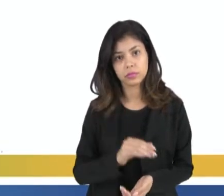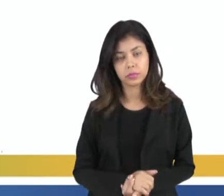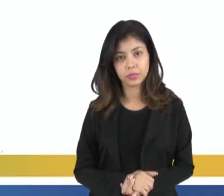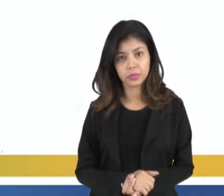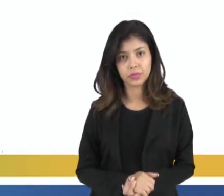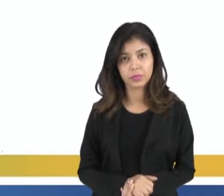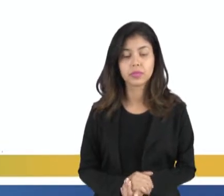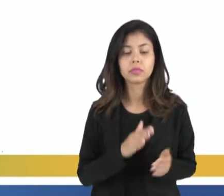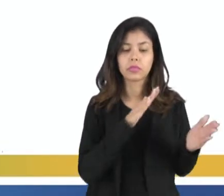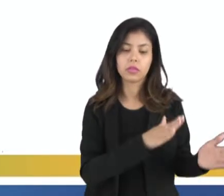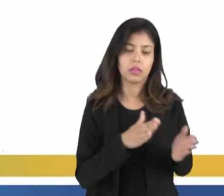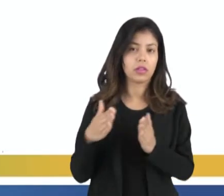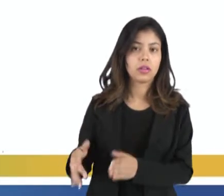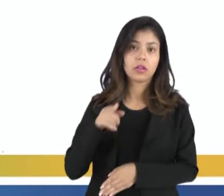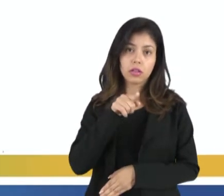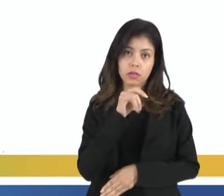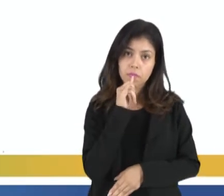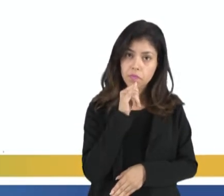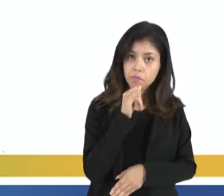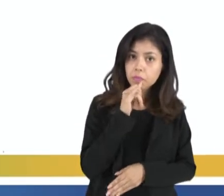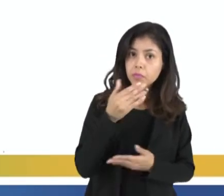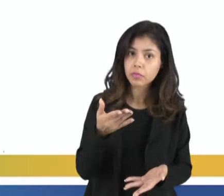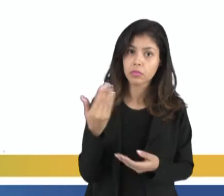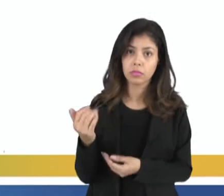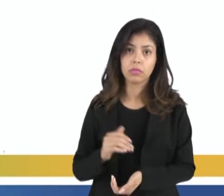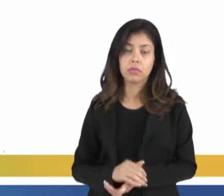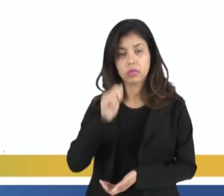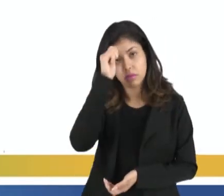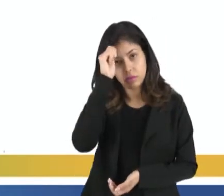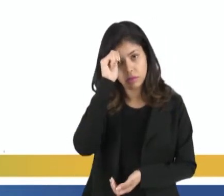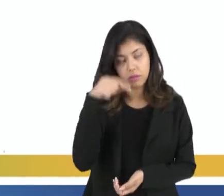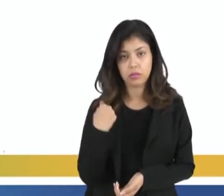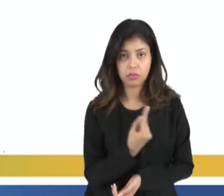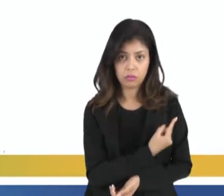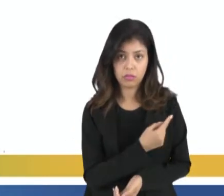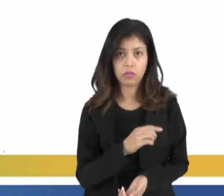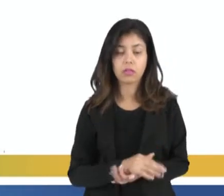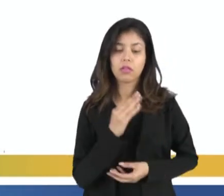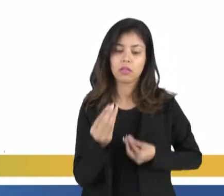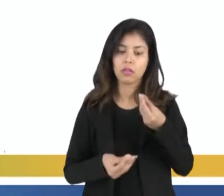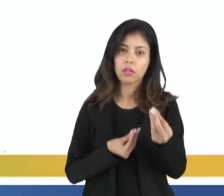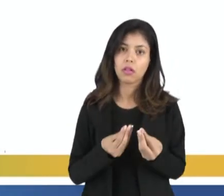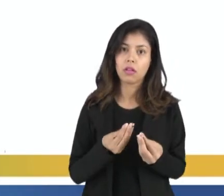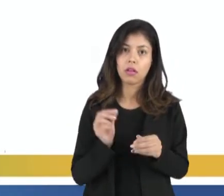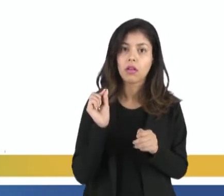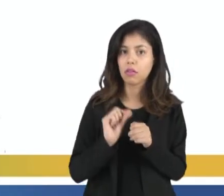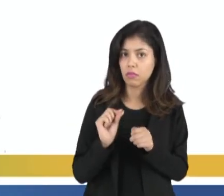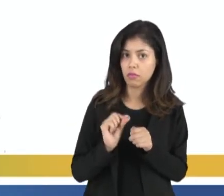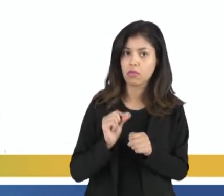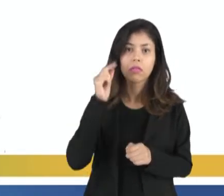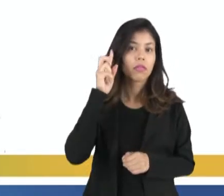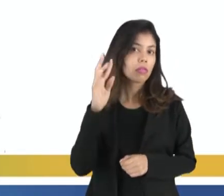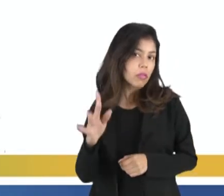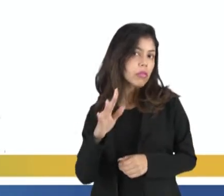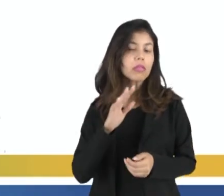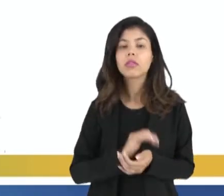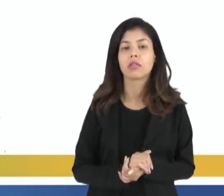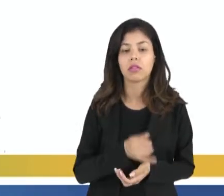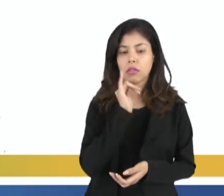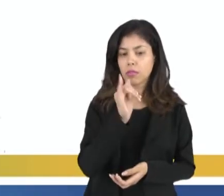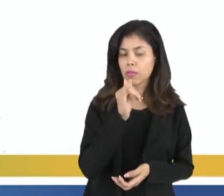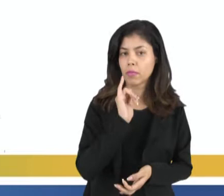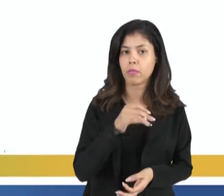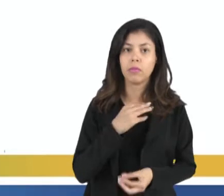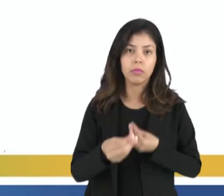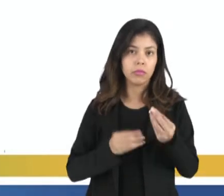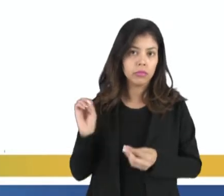ficção. Então, a partir desse exemplo que o autor nos dá, ele está mostrando como que é construída essa narrativa de ficção. Teve um